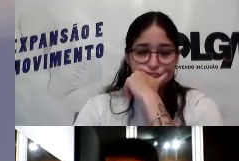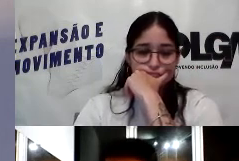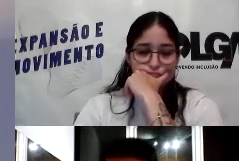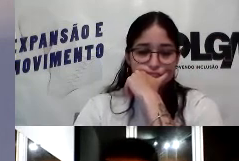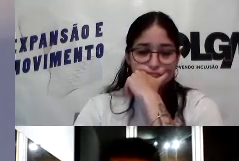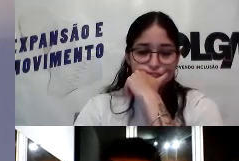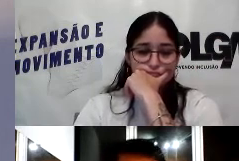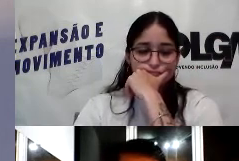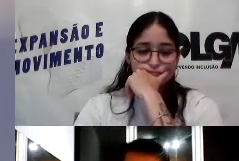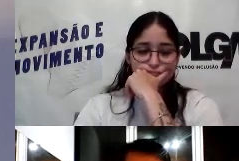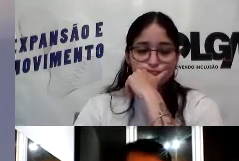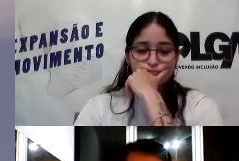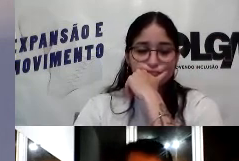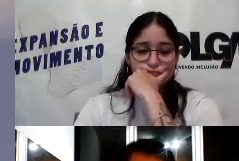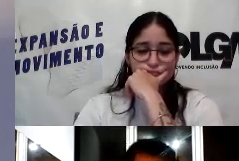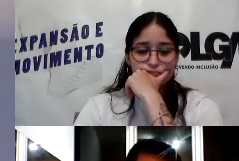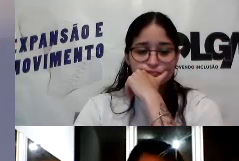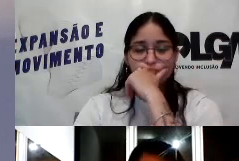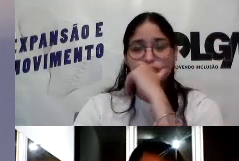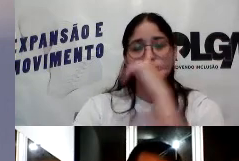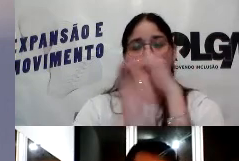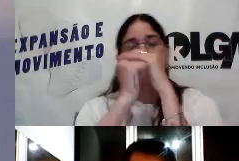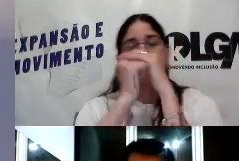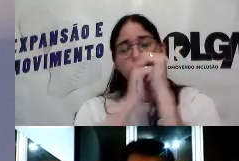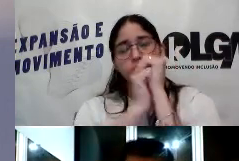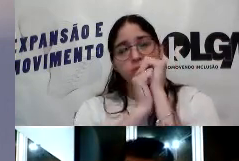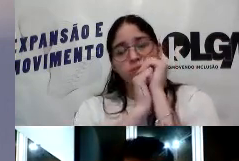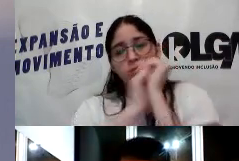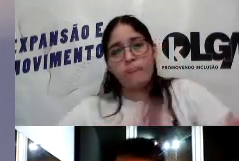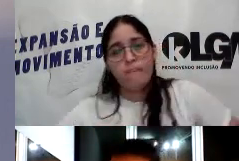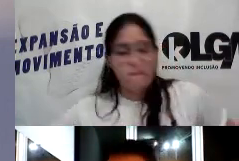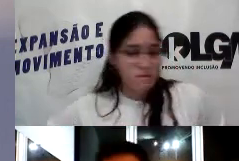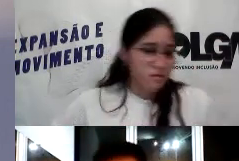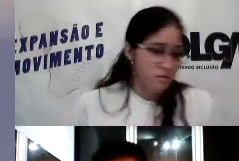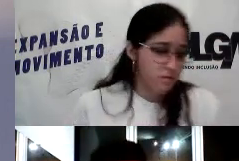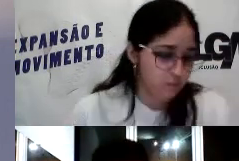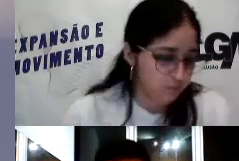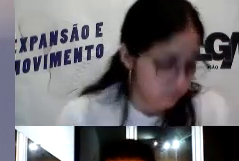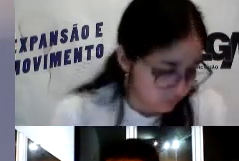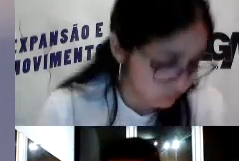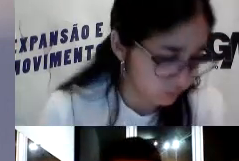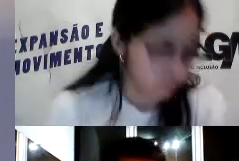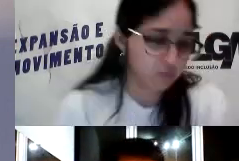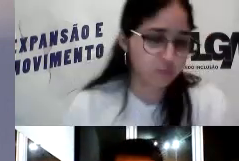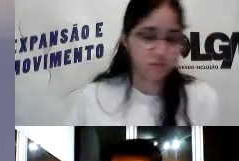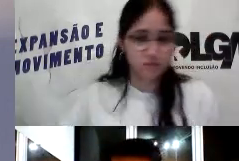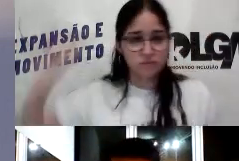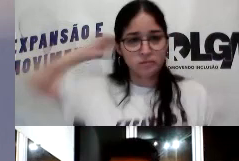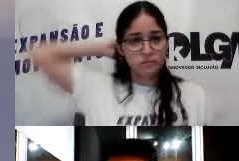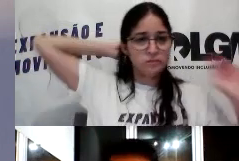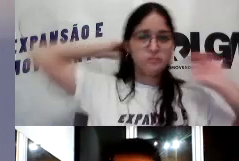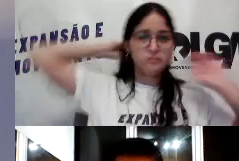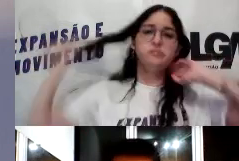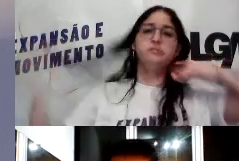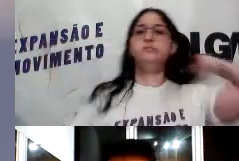oportunidade de amamentá-lo. O Felipe, ele foi acompanhado pelo pediatra, ele fez os seus exames também, cardiológicos, fez